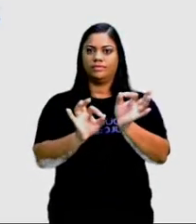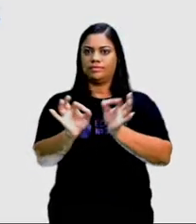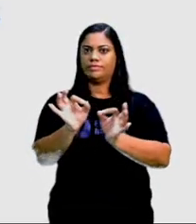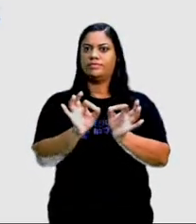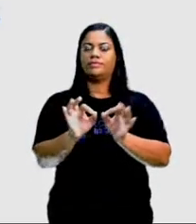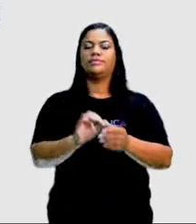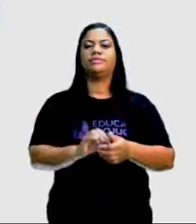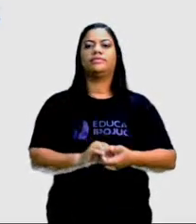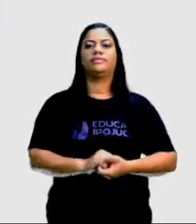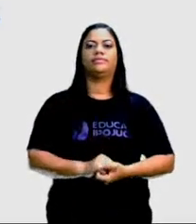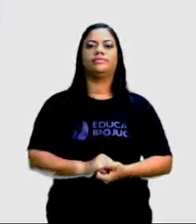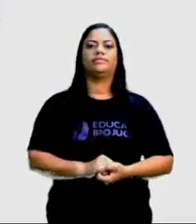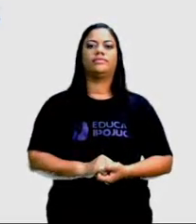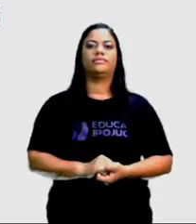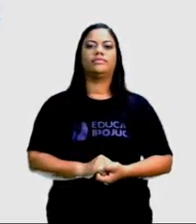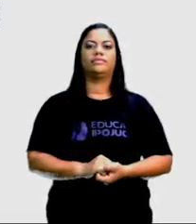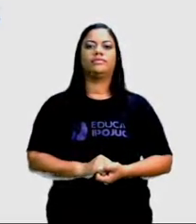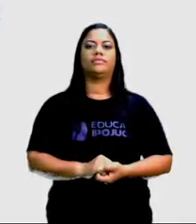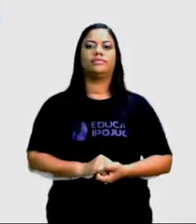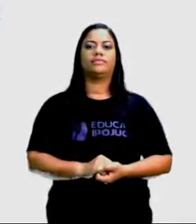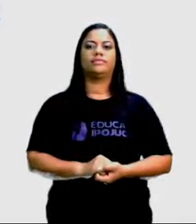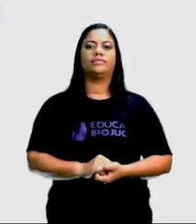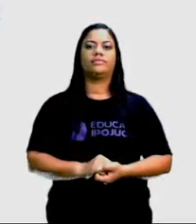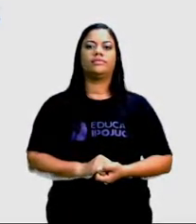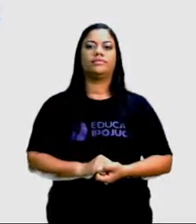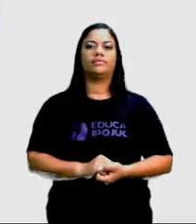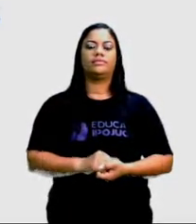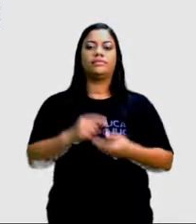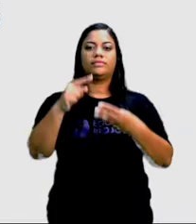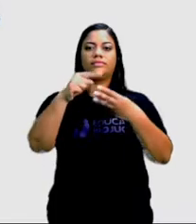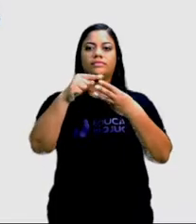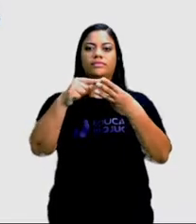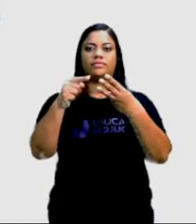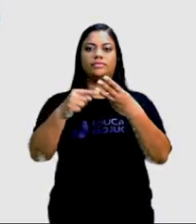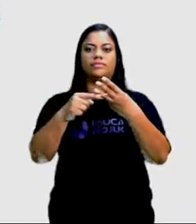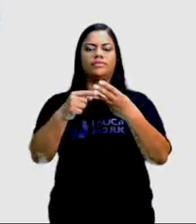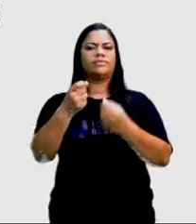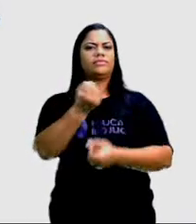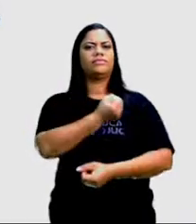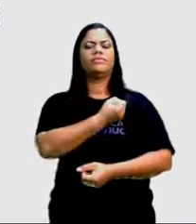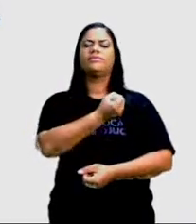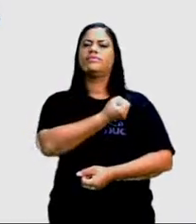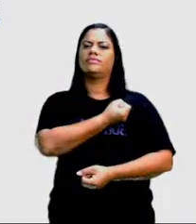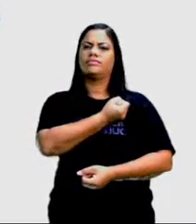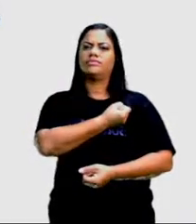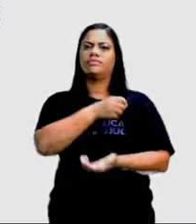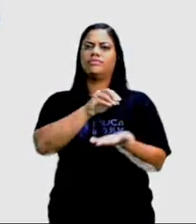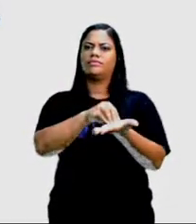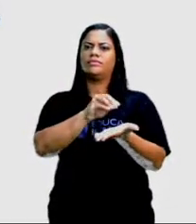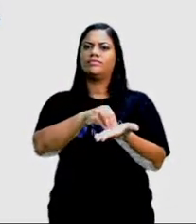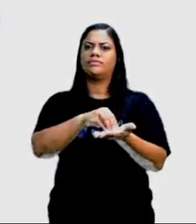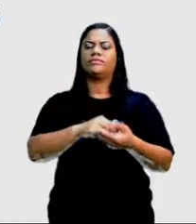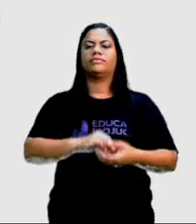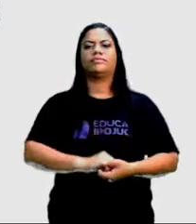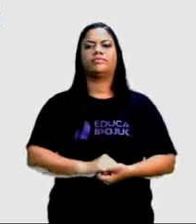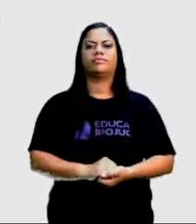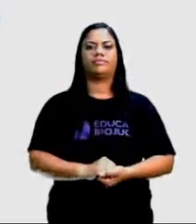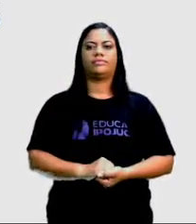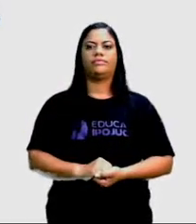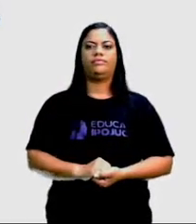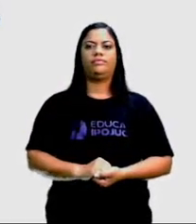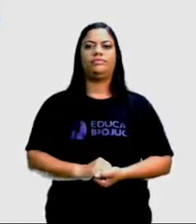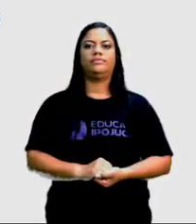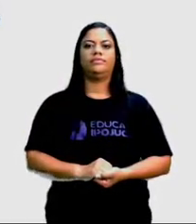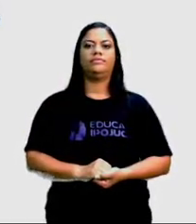isso? Então, aqui existe 3 espaços para que a gente possamos completar. É o número que estão